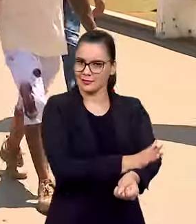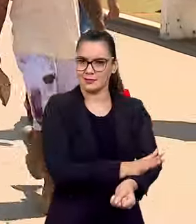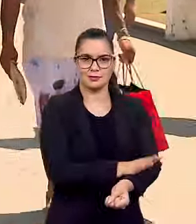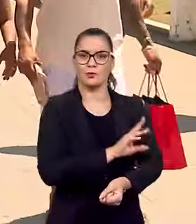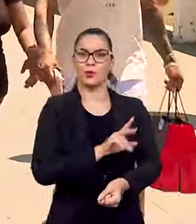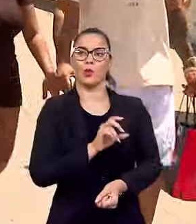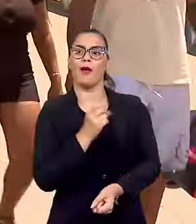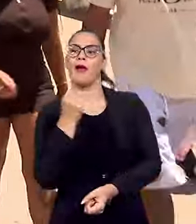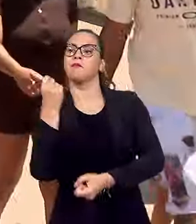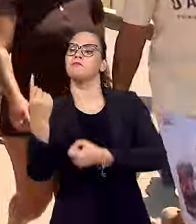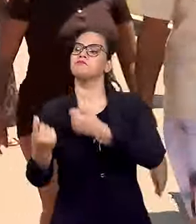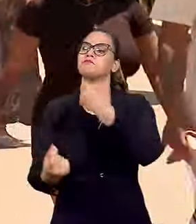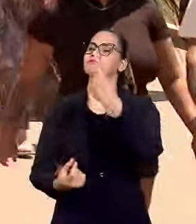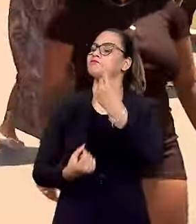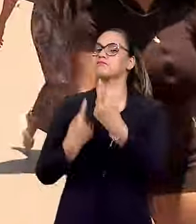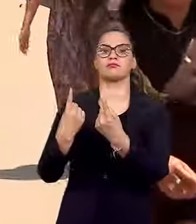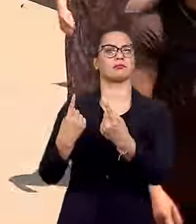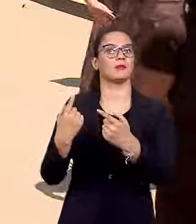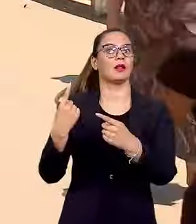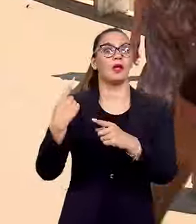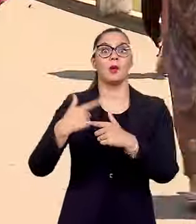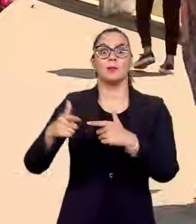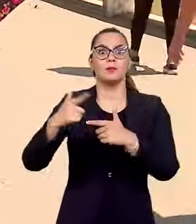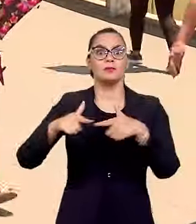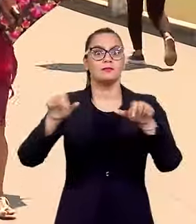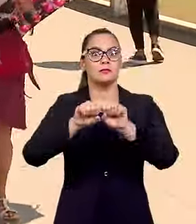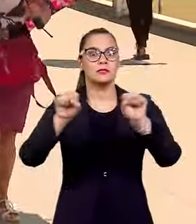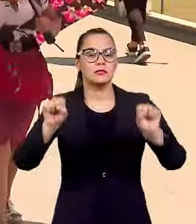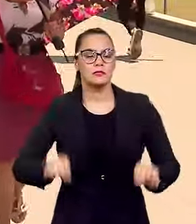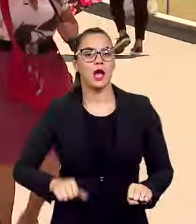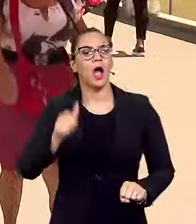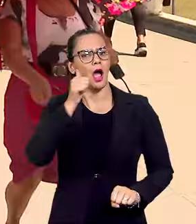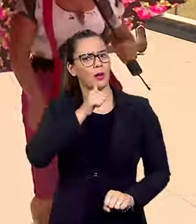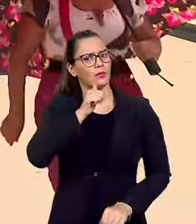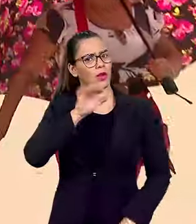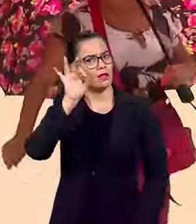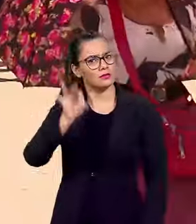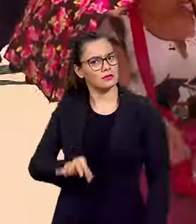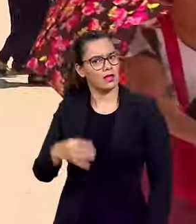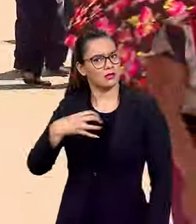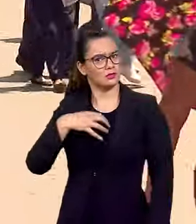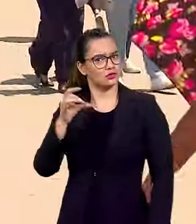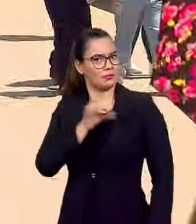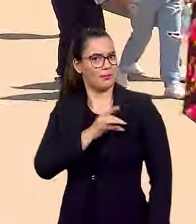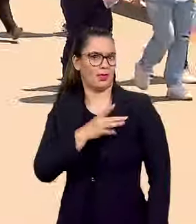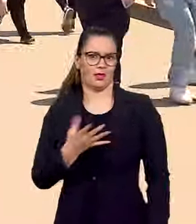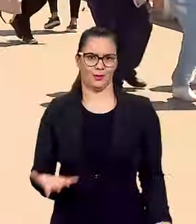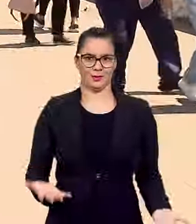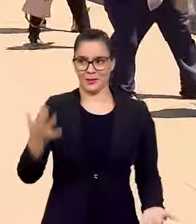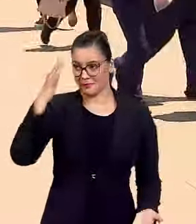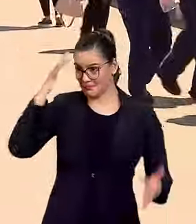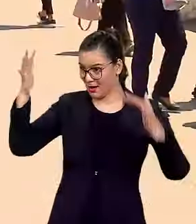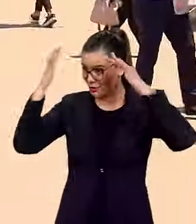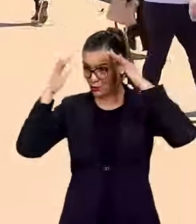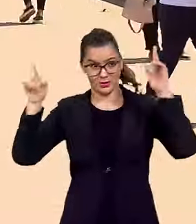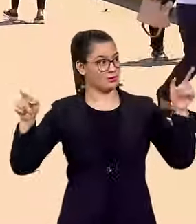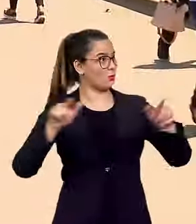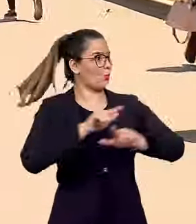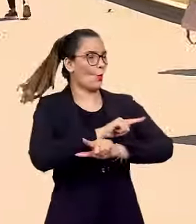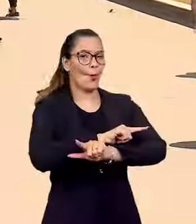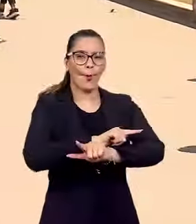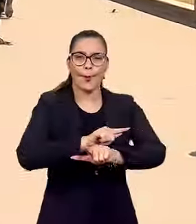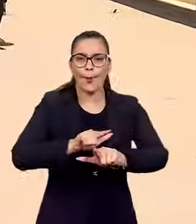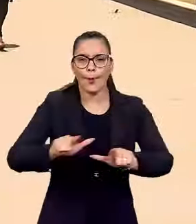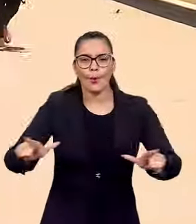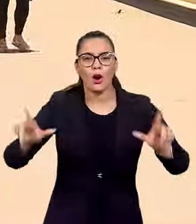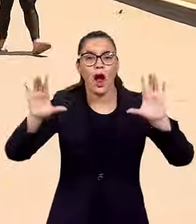de racismo, não se trata de alguns indivíduos, é um problema sistêmico. As mulheres têm mesmo razão para sentirem medo. Você já imaginou isso